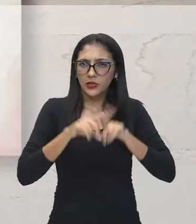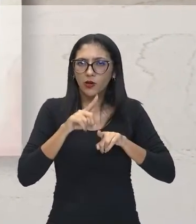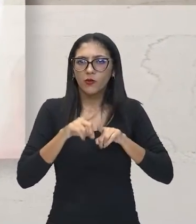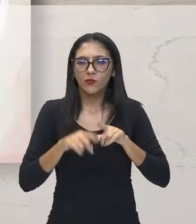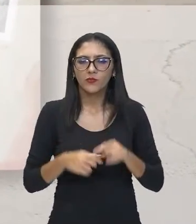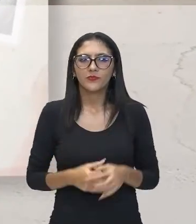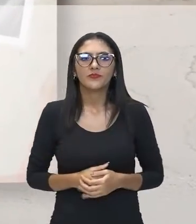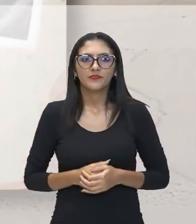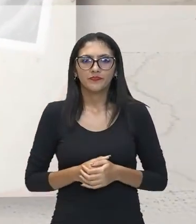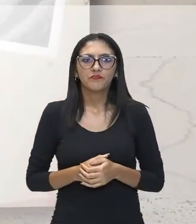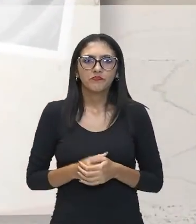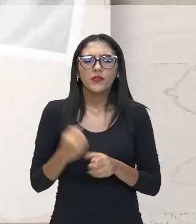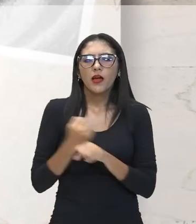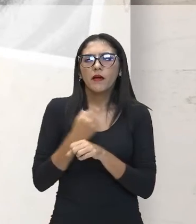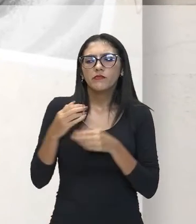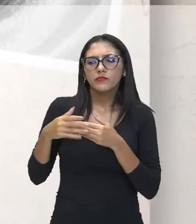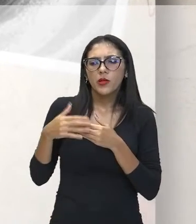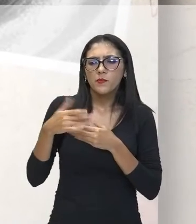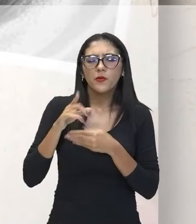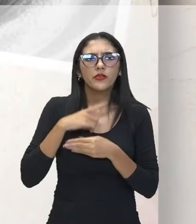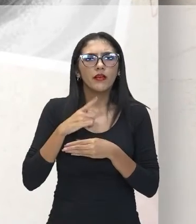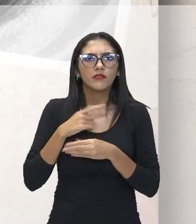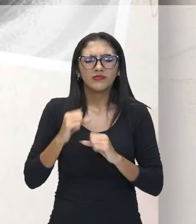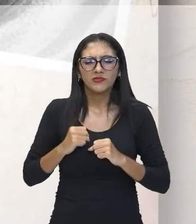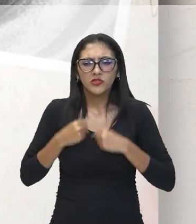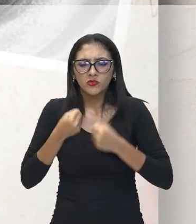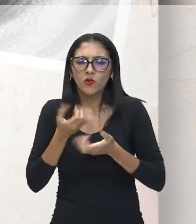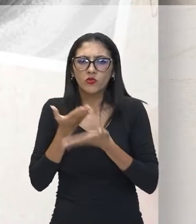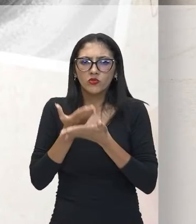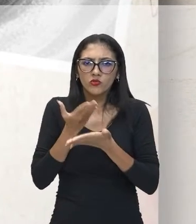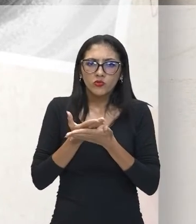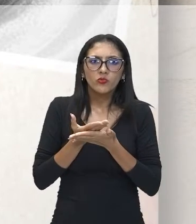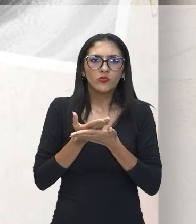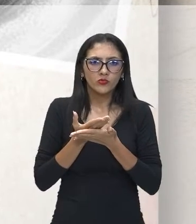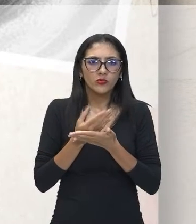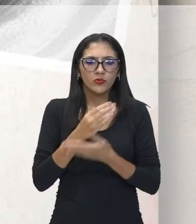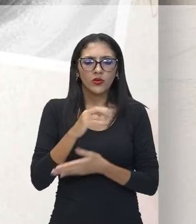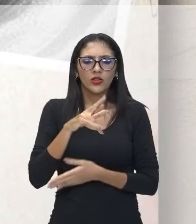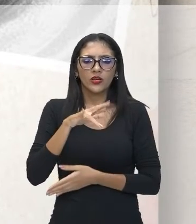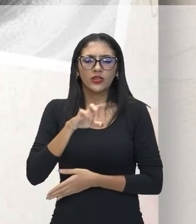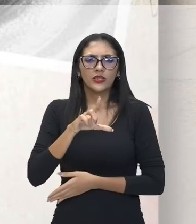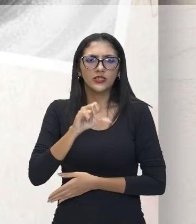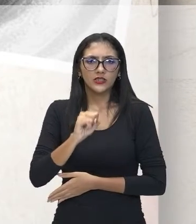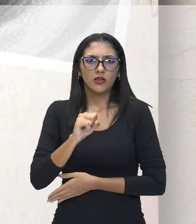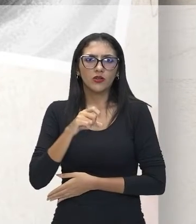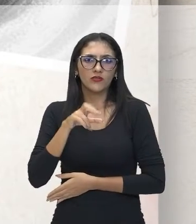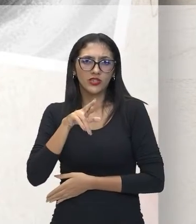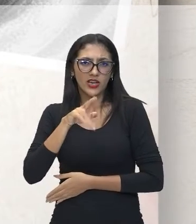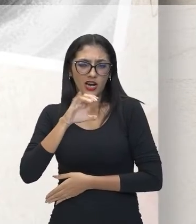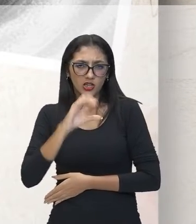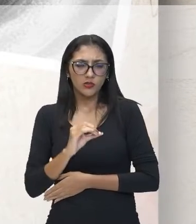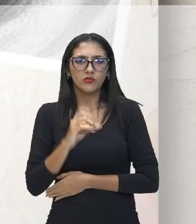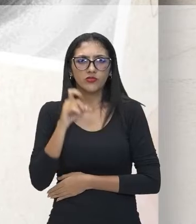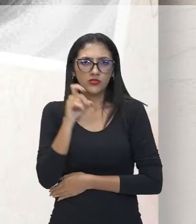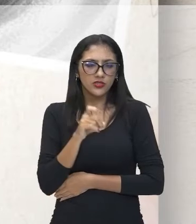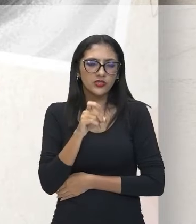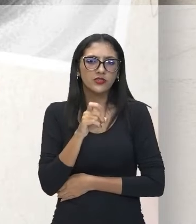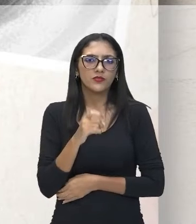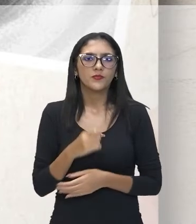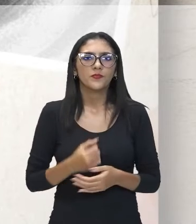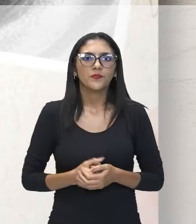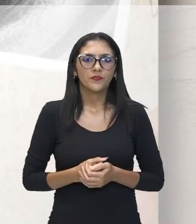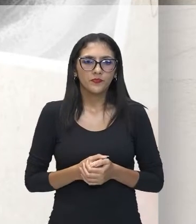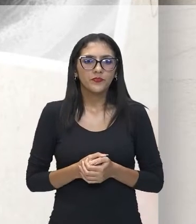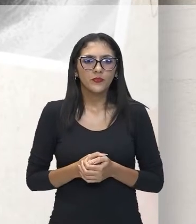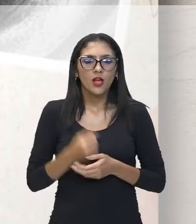Anos depois, dedicou-se aos estudos sobre a cristalografia de raio-x e em